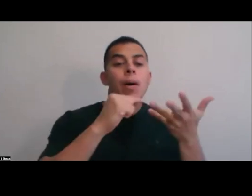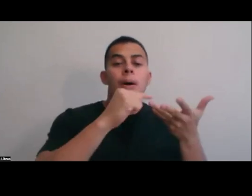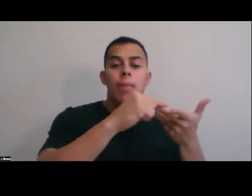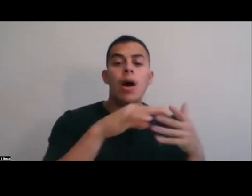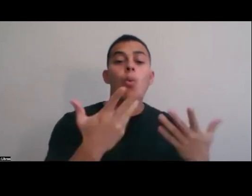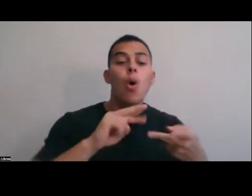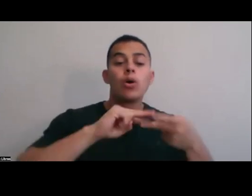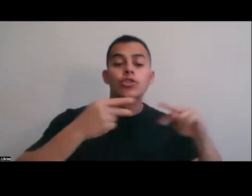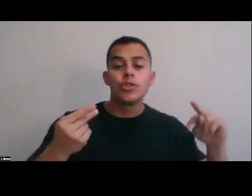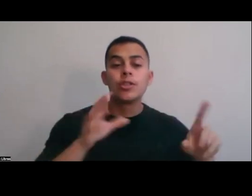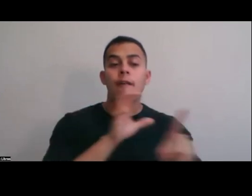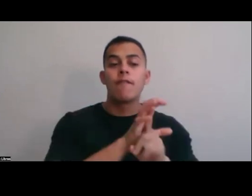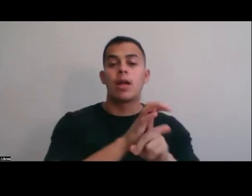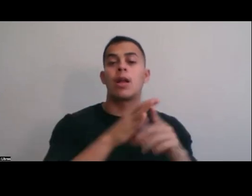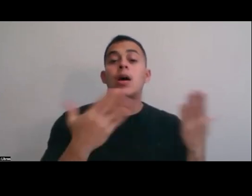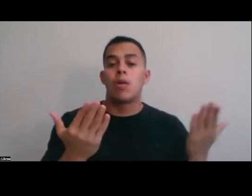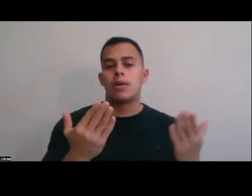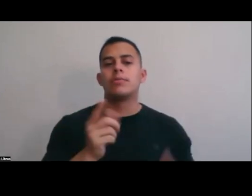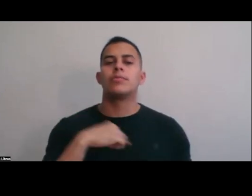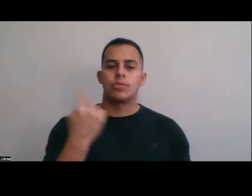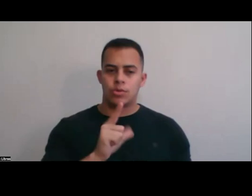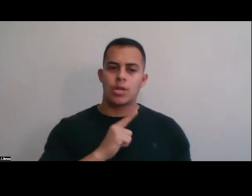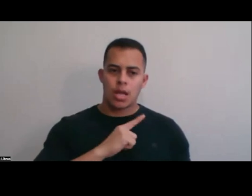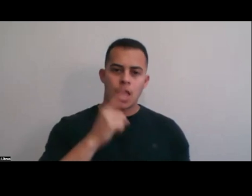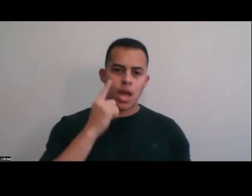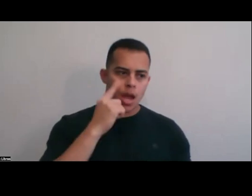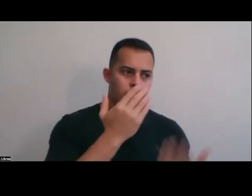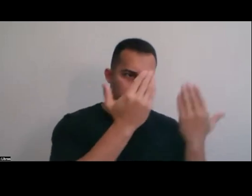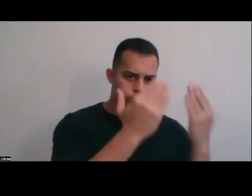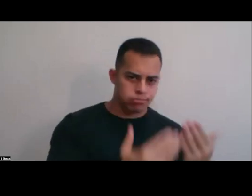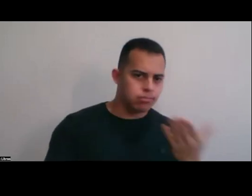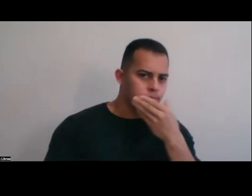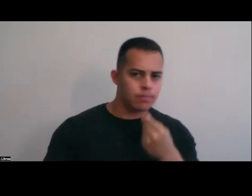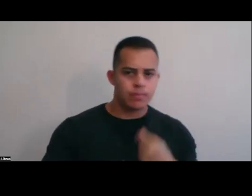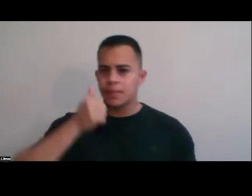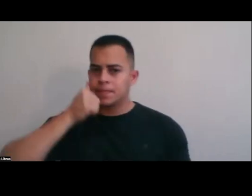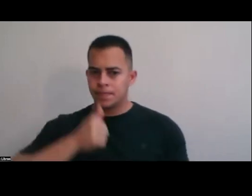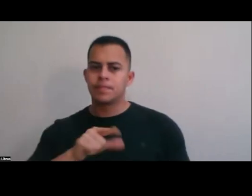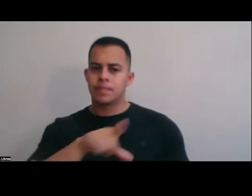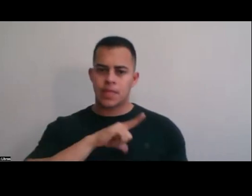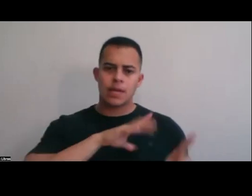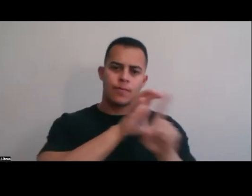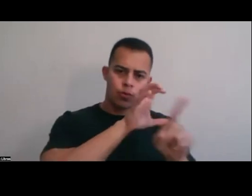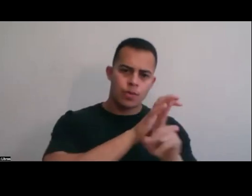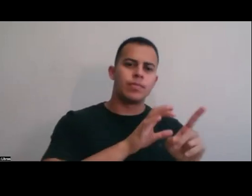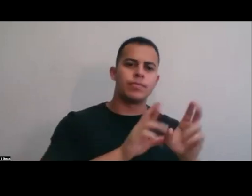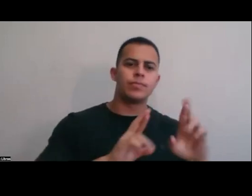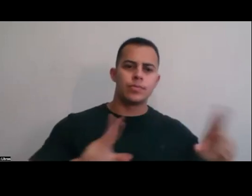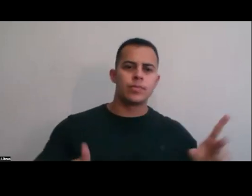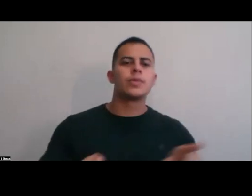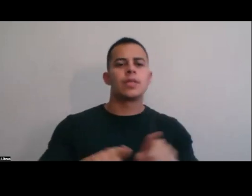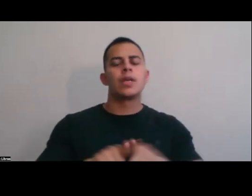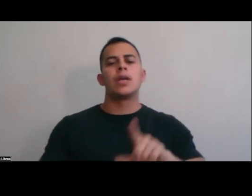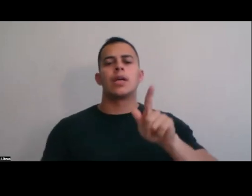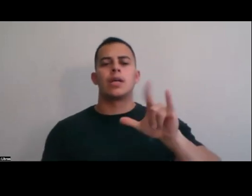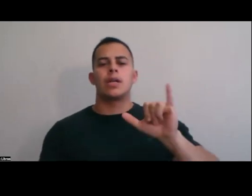genes afetados? A gente tem imprinting materno, imprinting paterno, que afeta diferentemente machos e fêmeas, inclusive